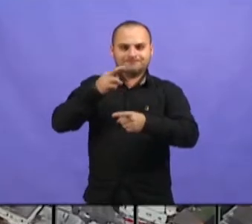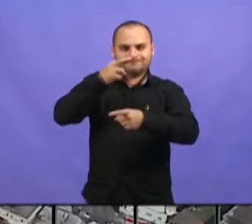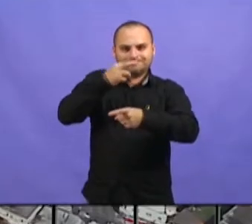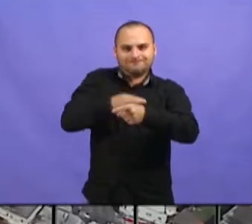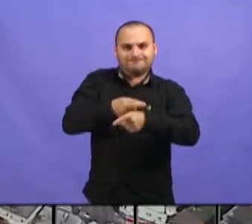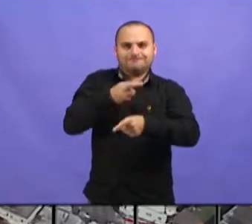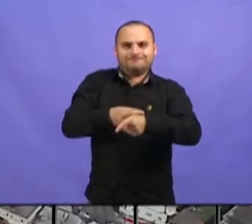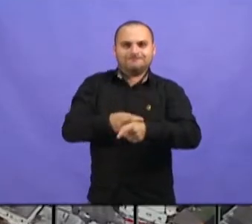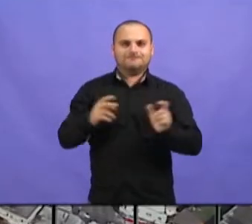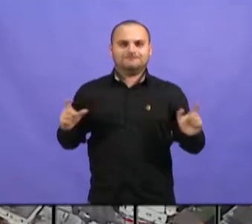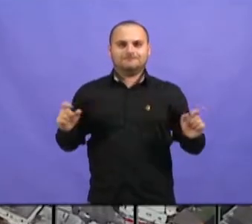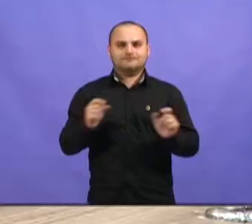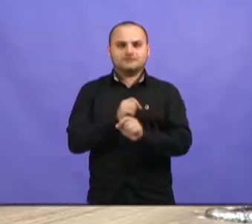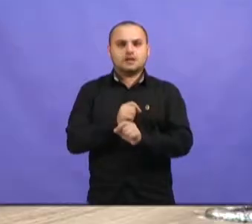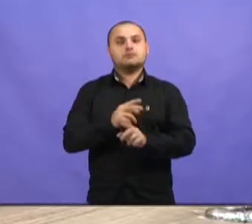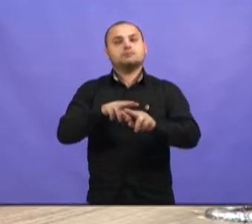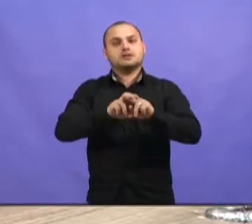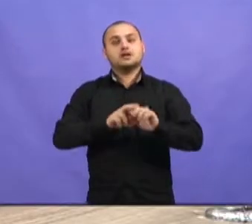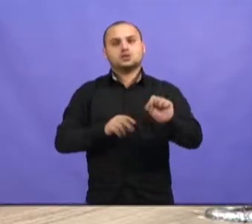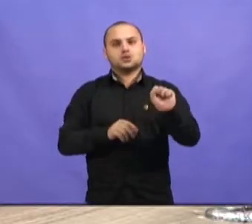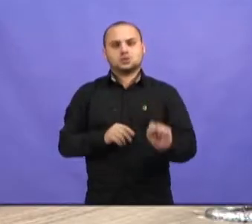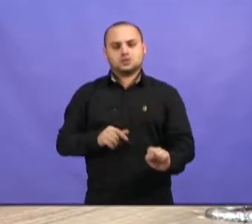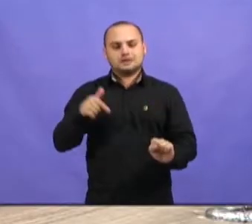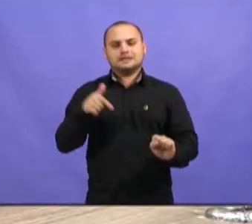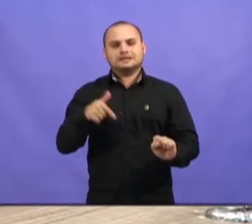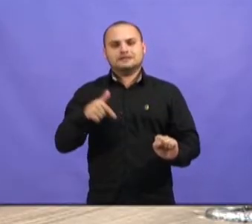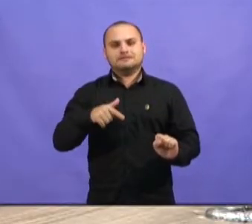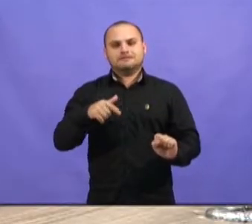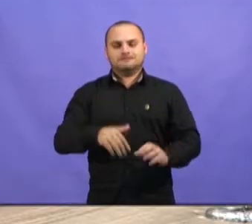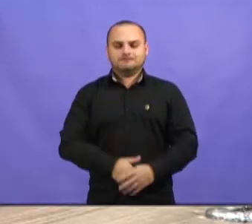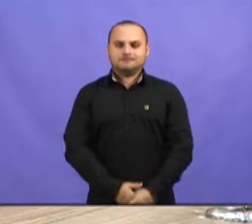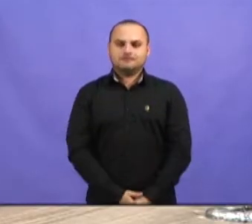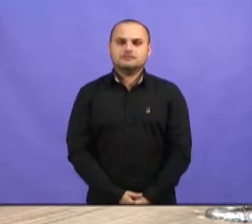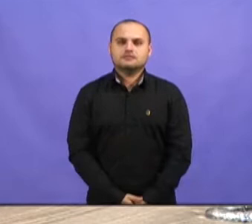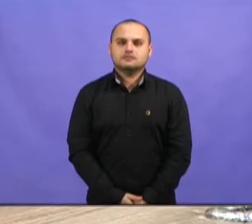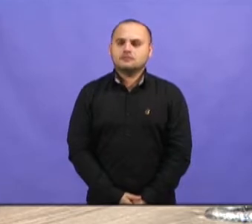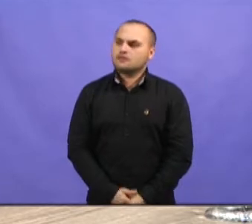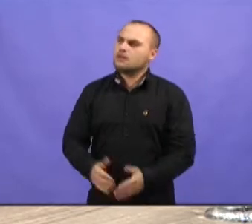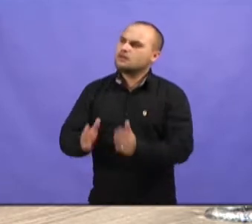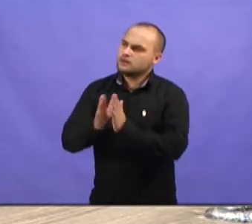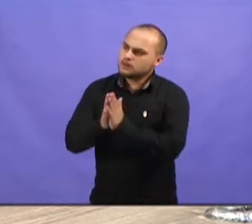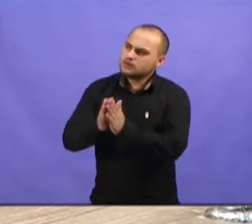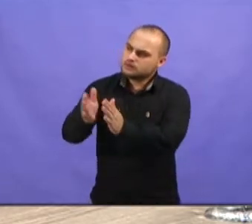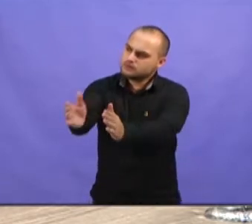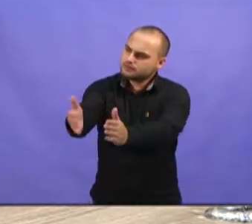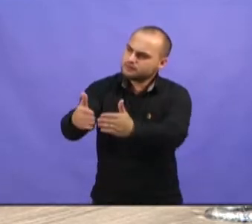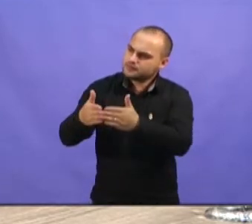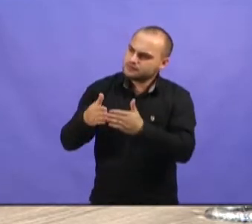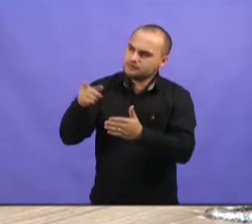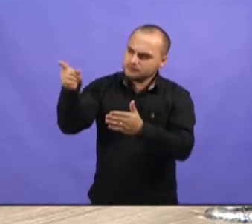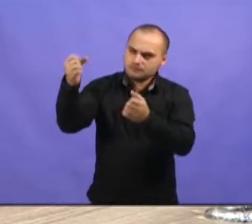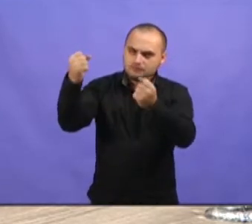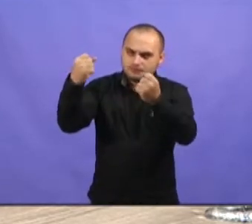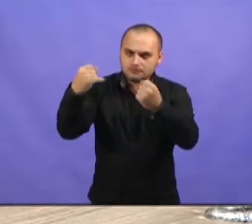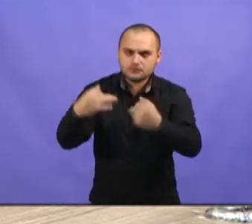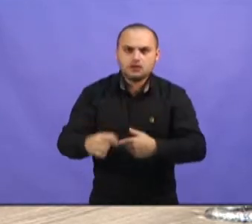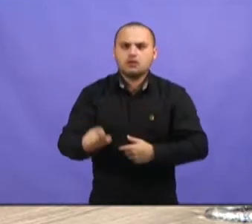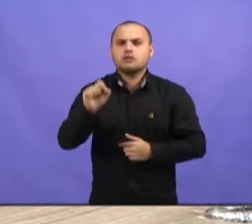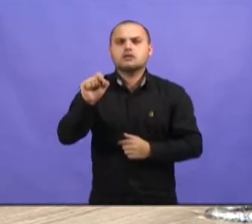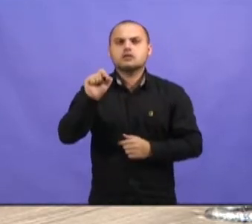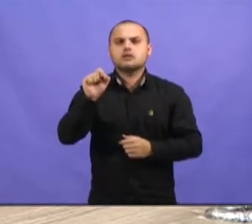domina essa estatística no país. Doutor, tem como o senhor explicar para os nossos espectadores o que é